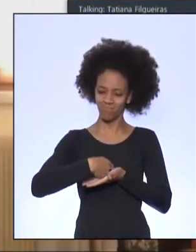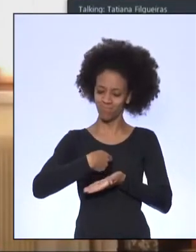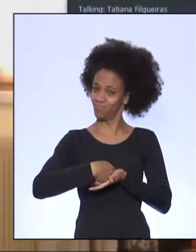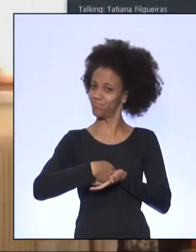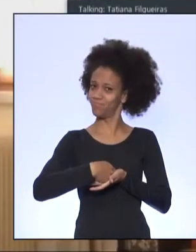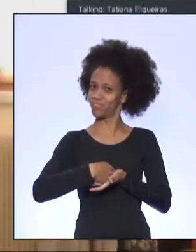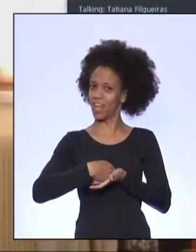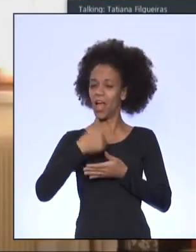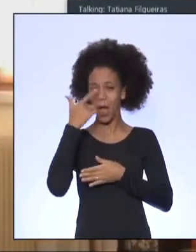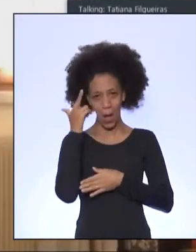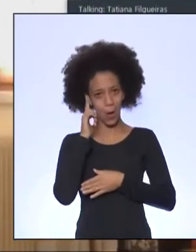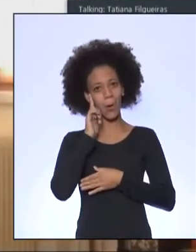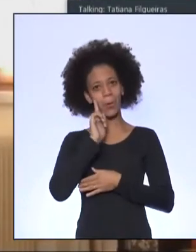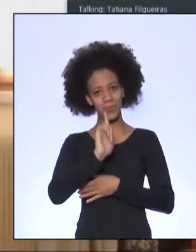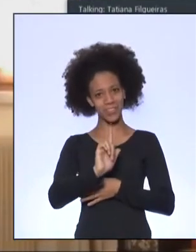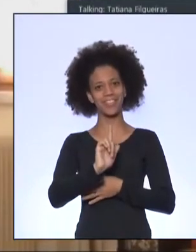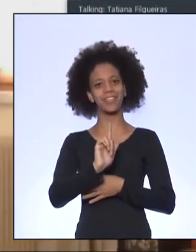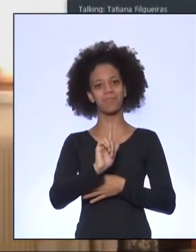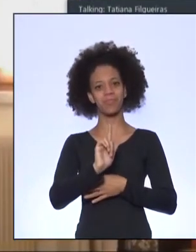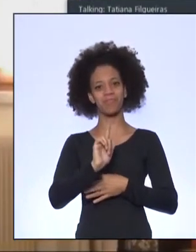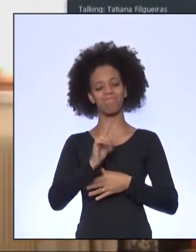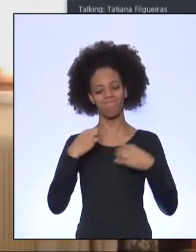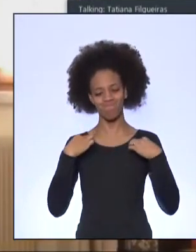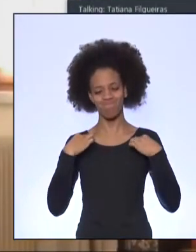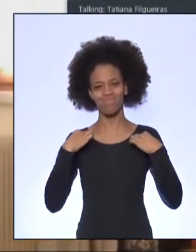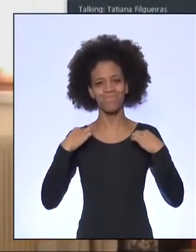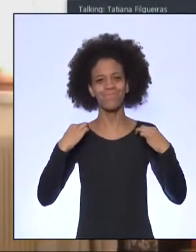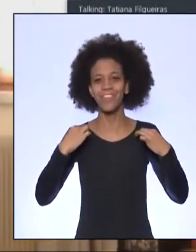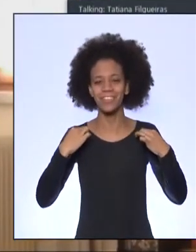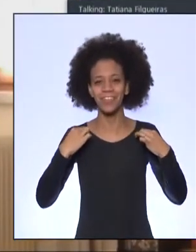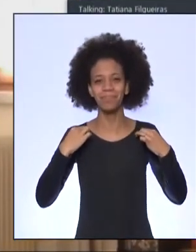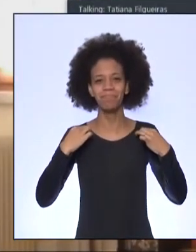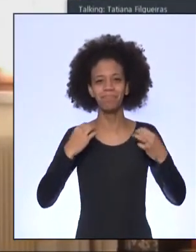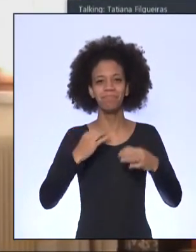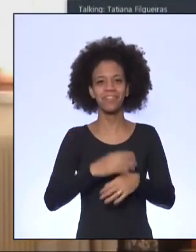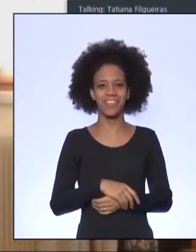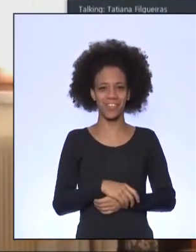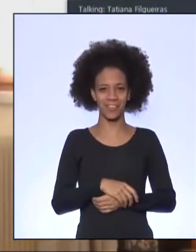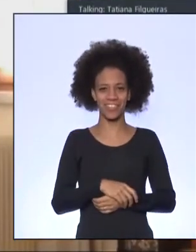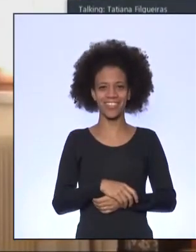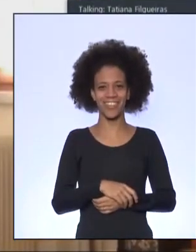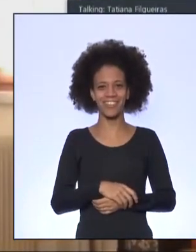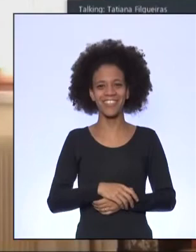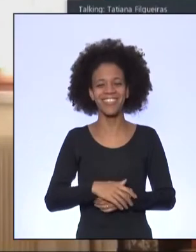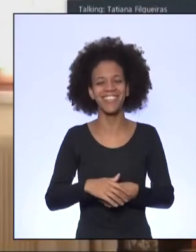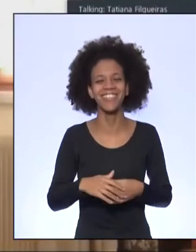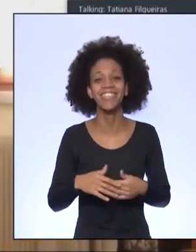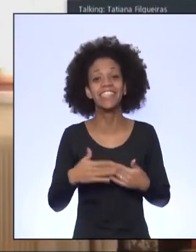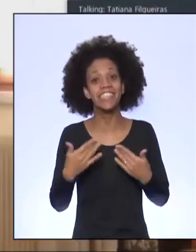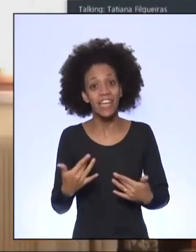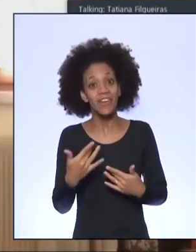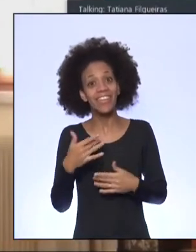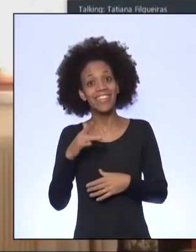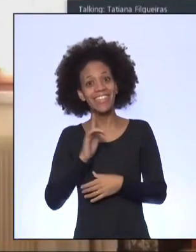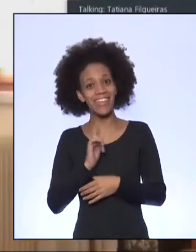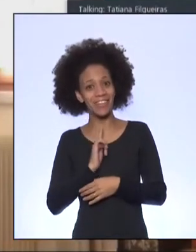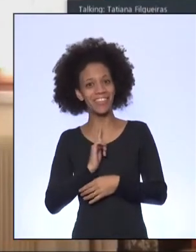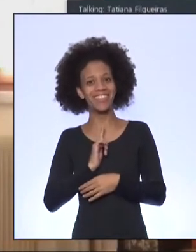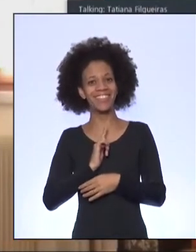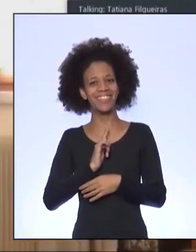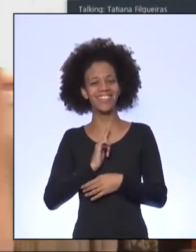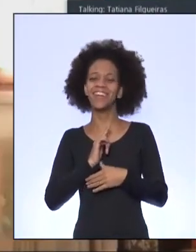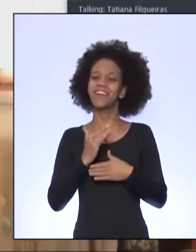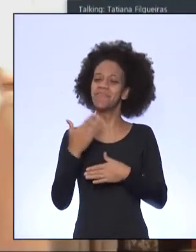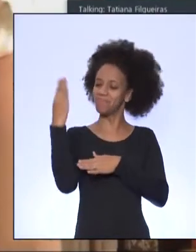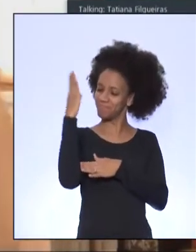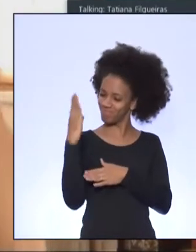nossa parte, né? Isso está sob o nosso controle. Então, é a hora que a gente, de fato, tem o que fazer para ajudar o Brasil e